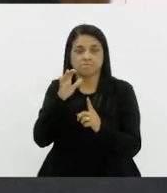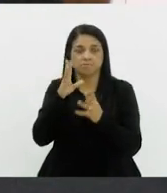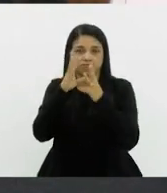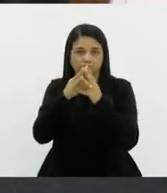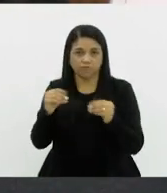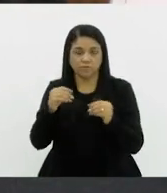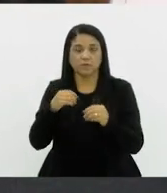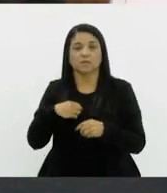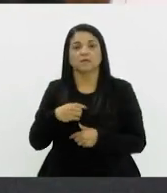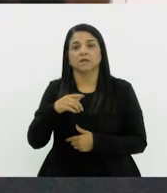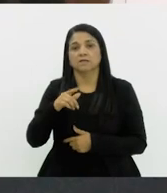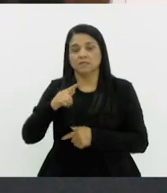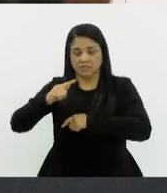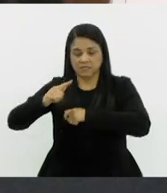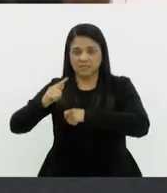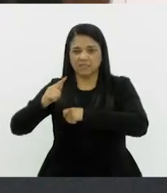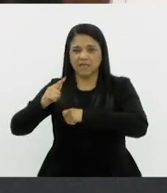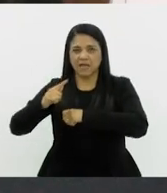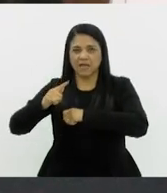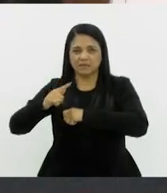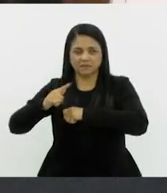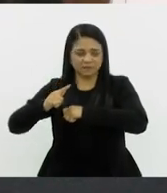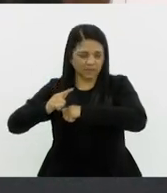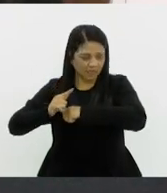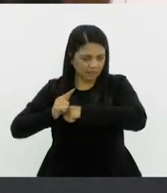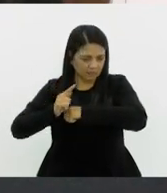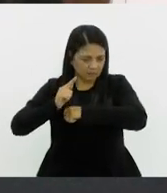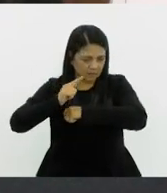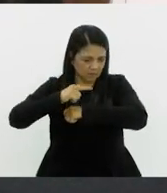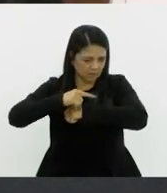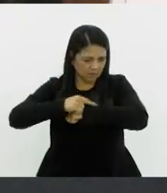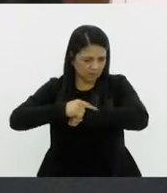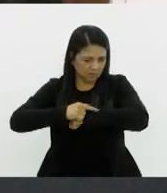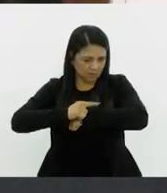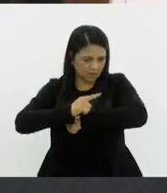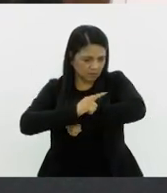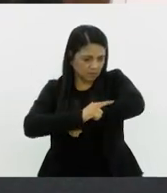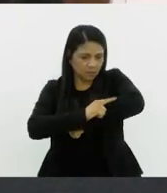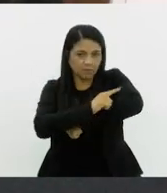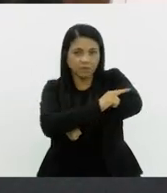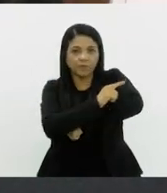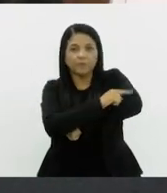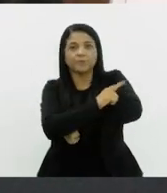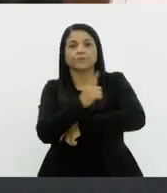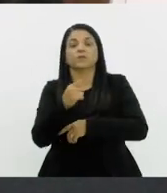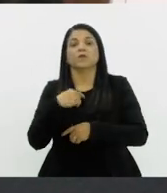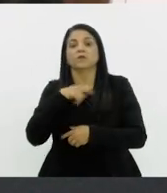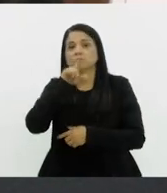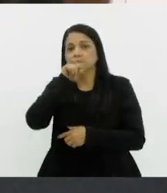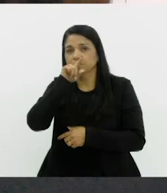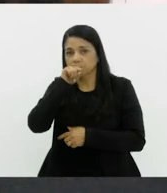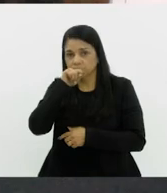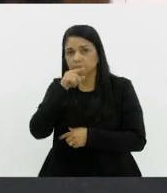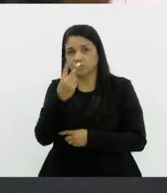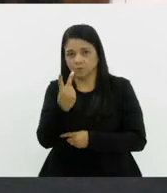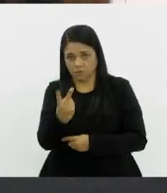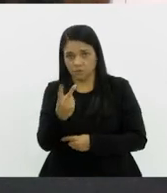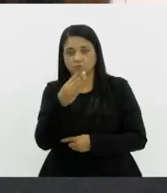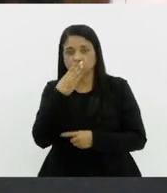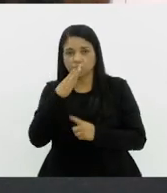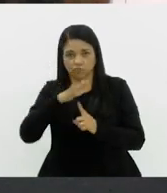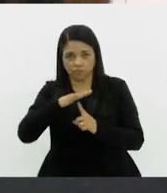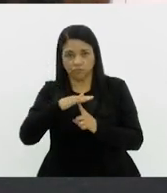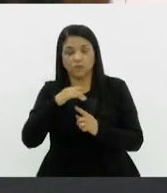o gavião pombo pequeno e a saíra sapucaia. Em relação a plantas, nós temos 400 espécies de